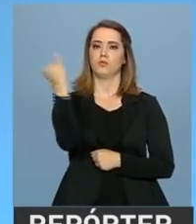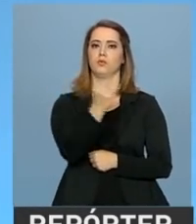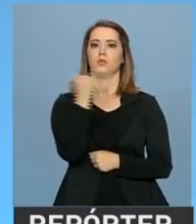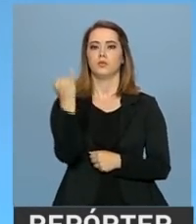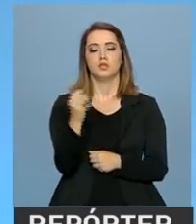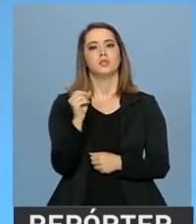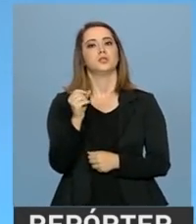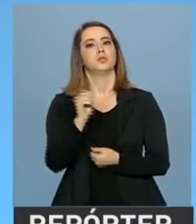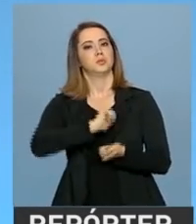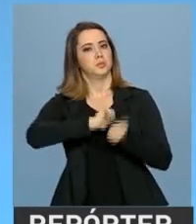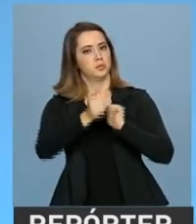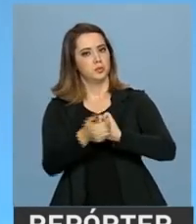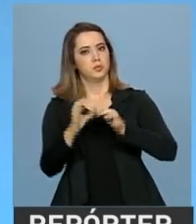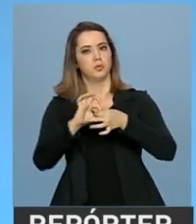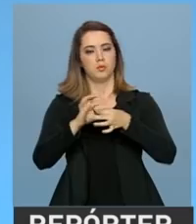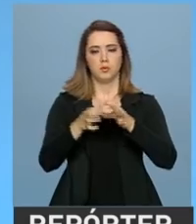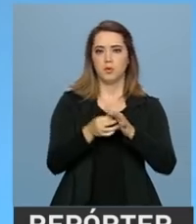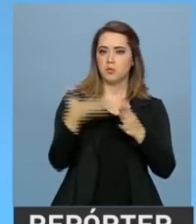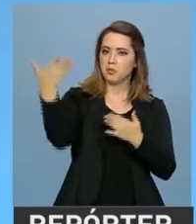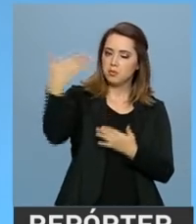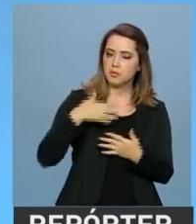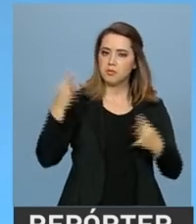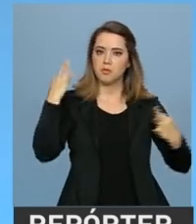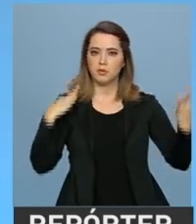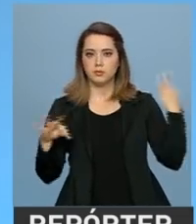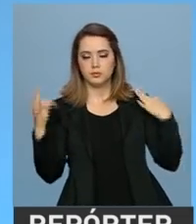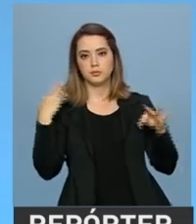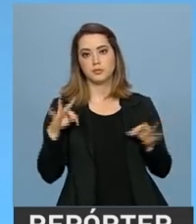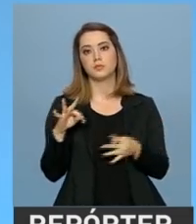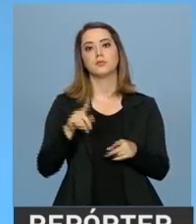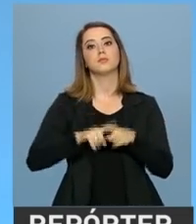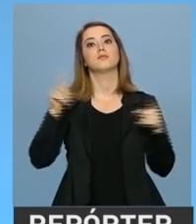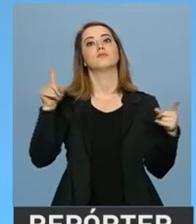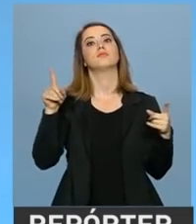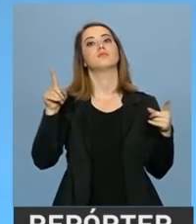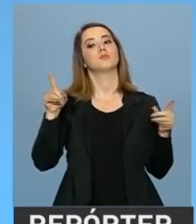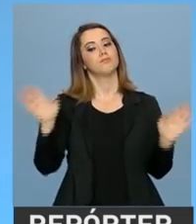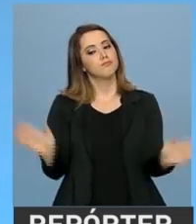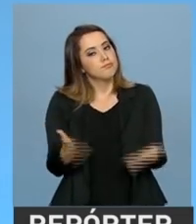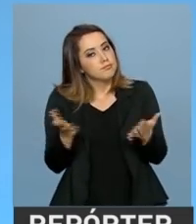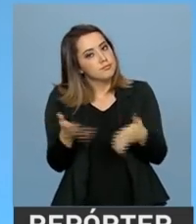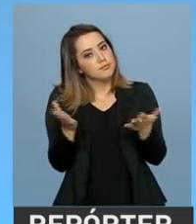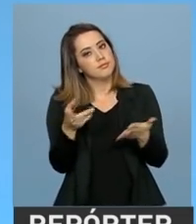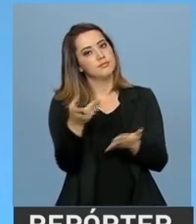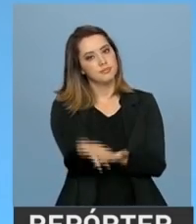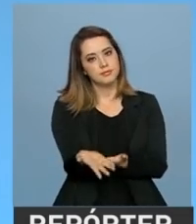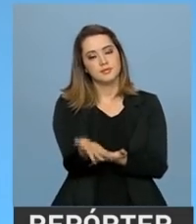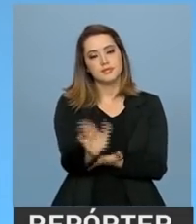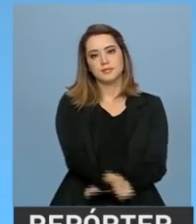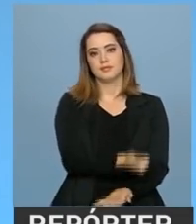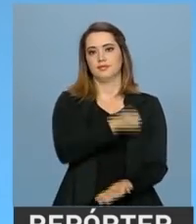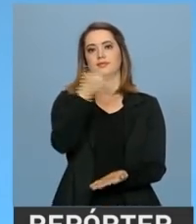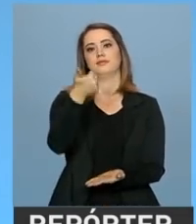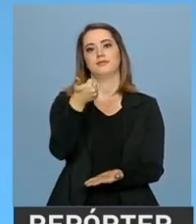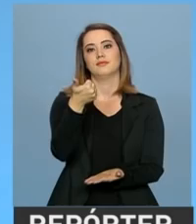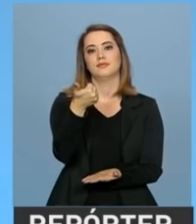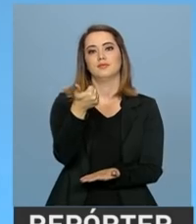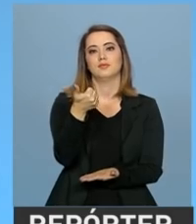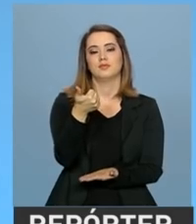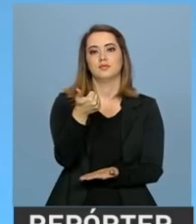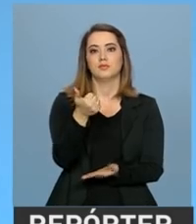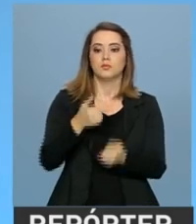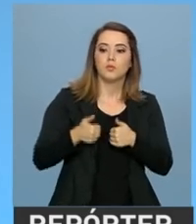os turistas que vêm aqui para o Rio de Janeiro, mas também foi uma motivação para melhorar